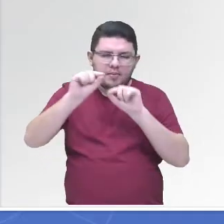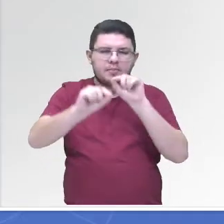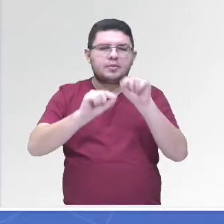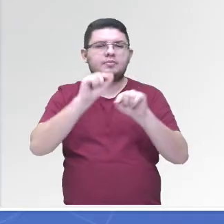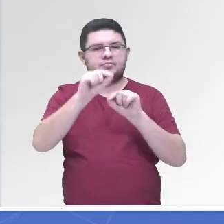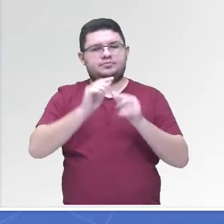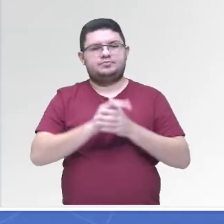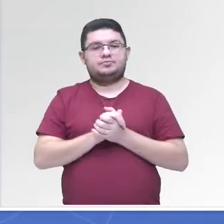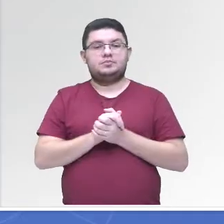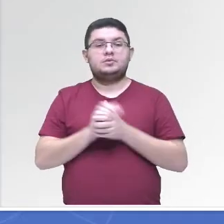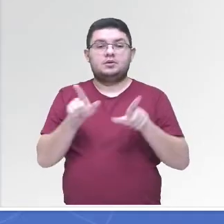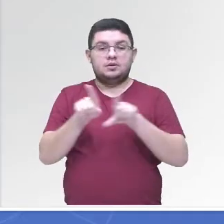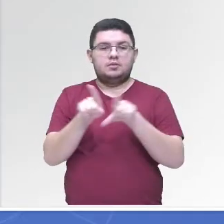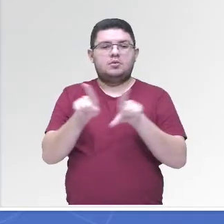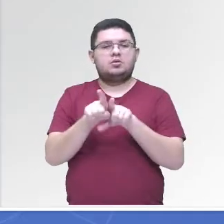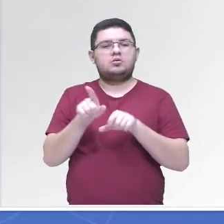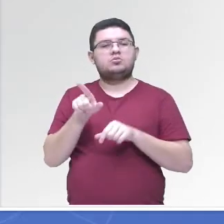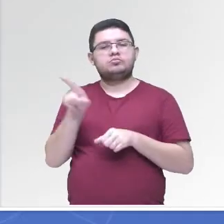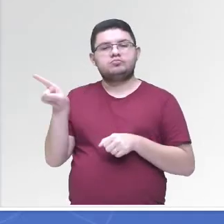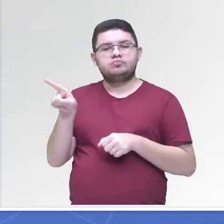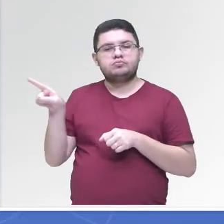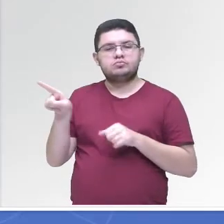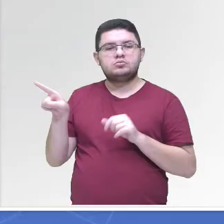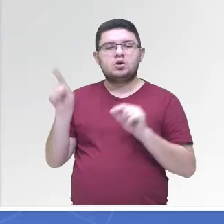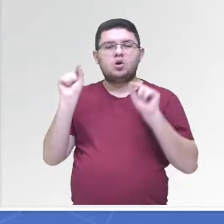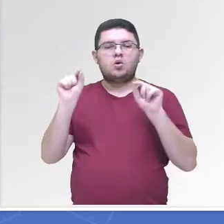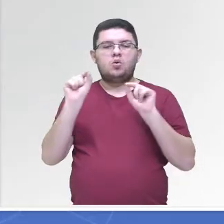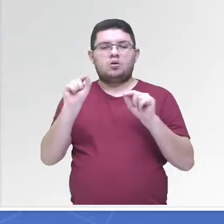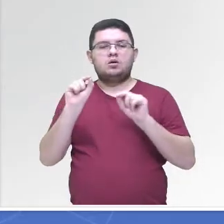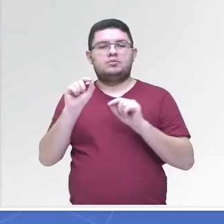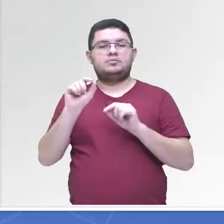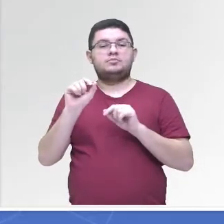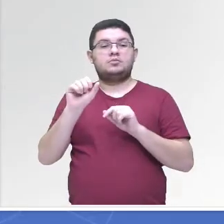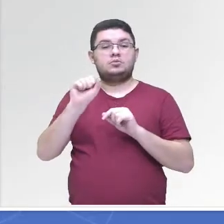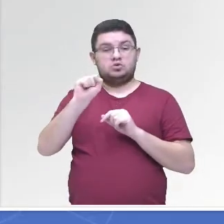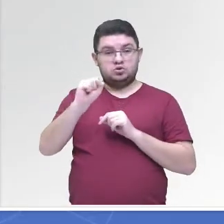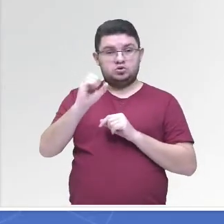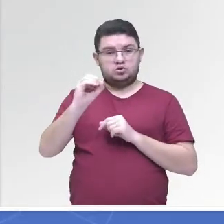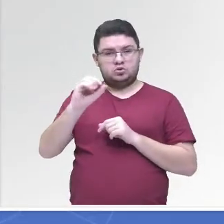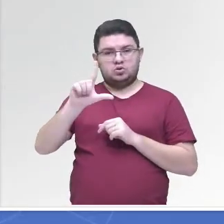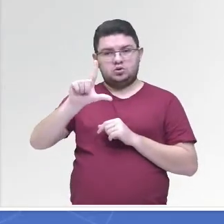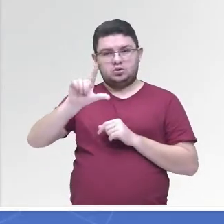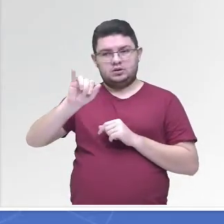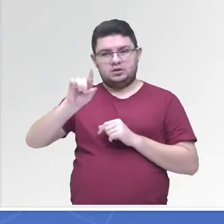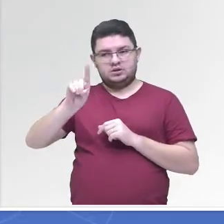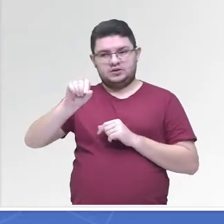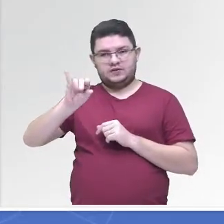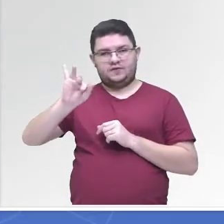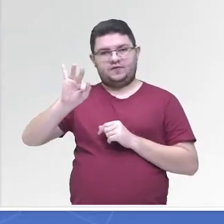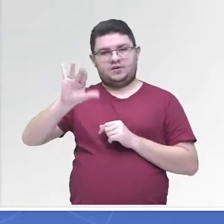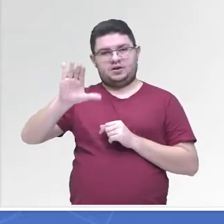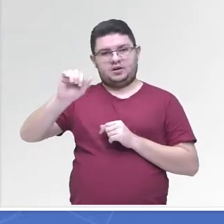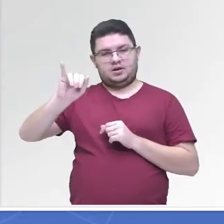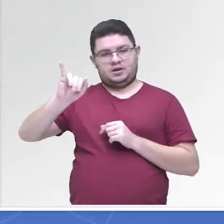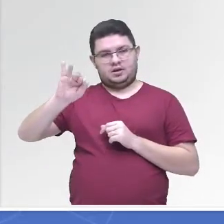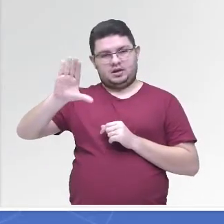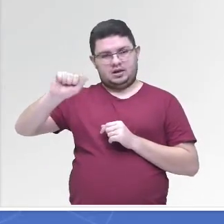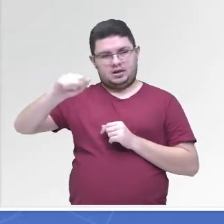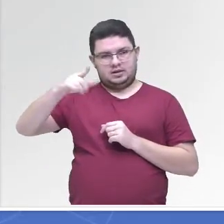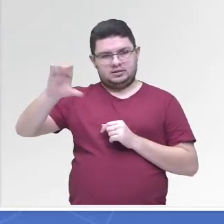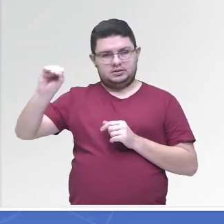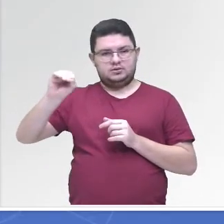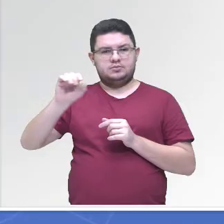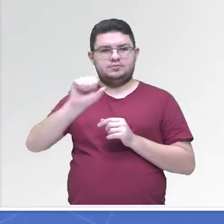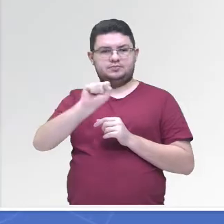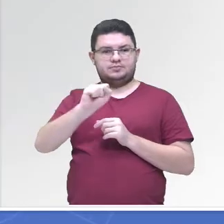líquido para o sólido, também por conta da diminuição da temperatura. Exemplo, pega um pouco de água e coloca no freezer